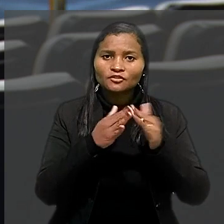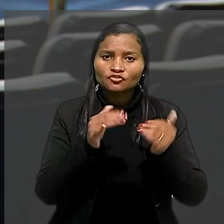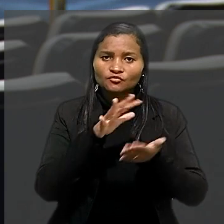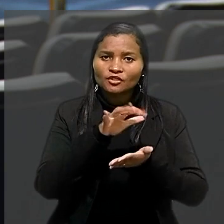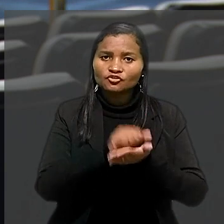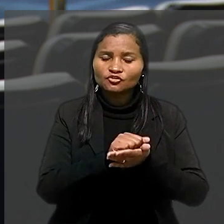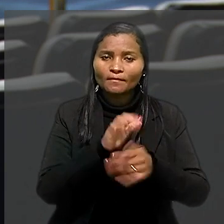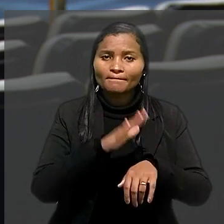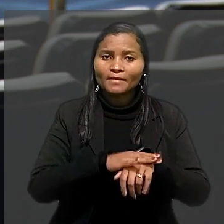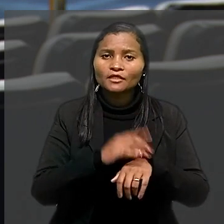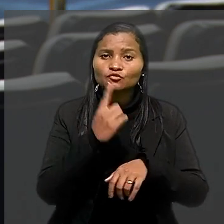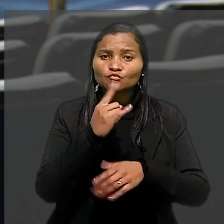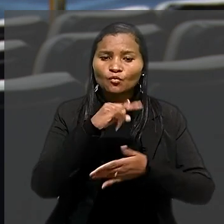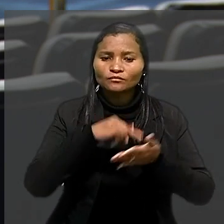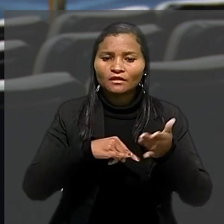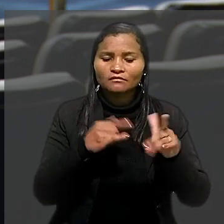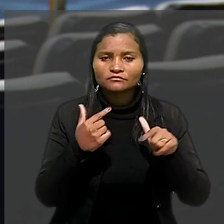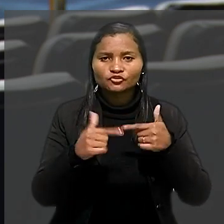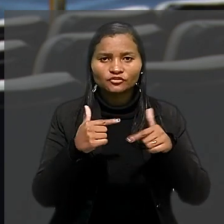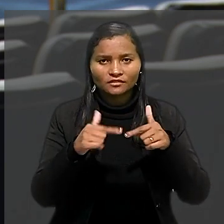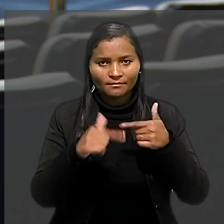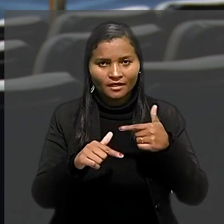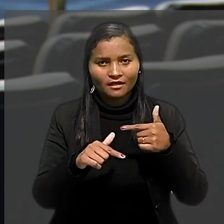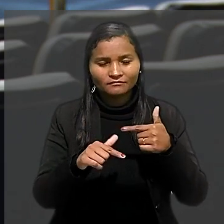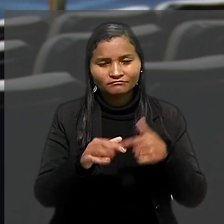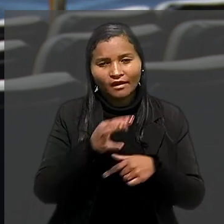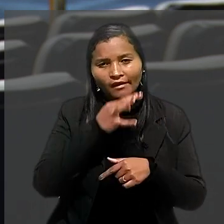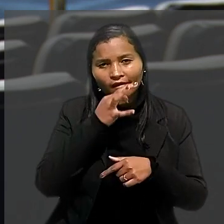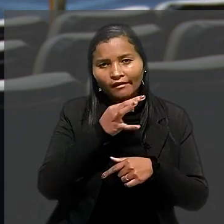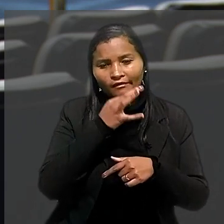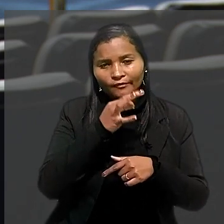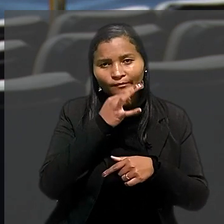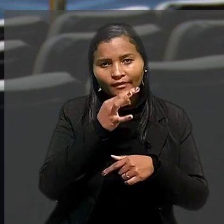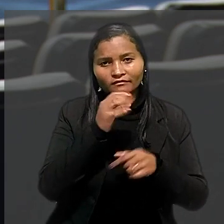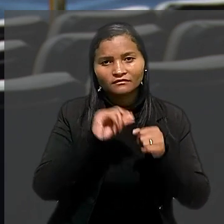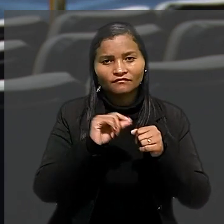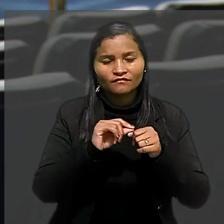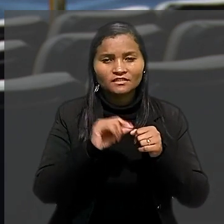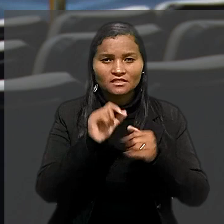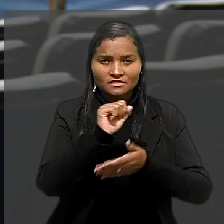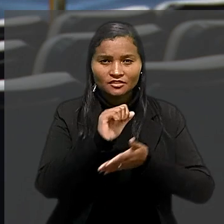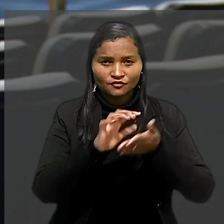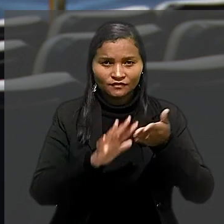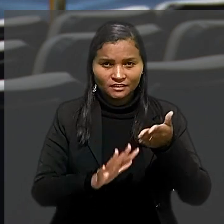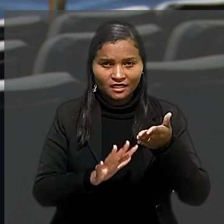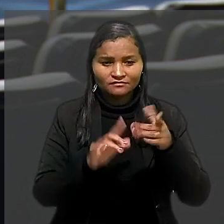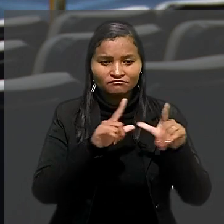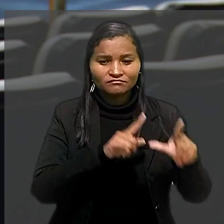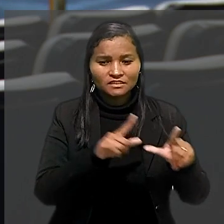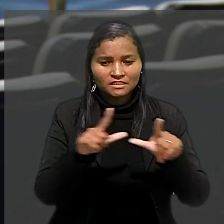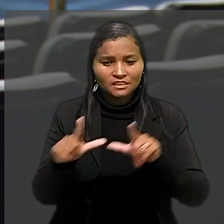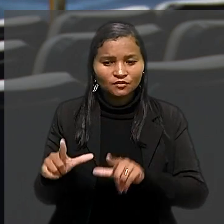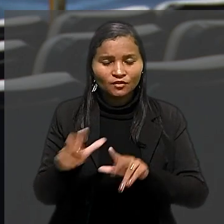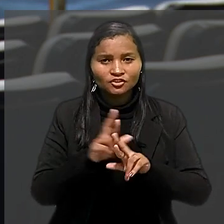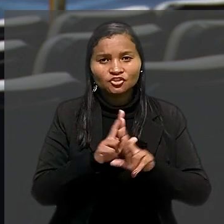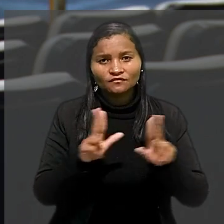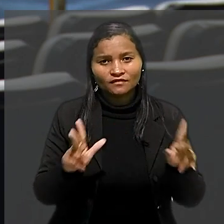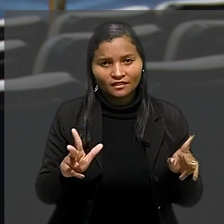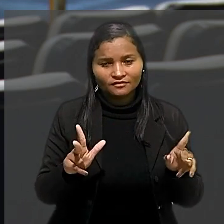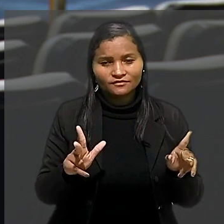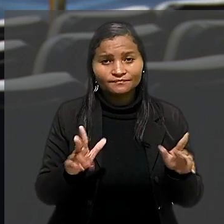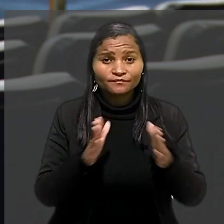justiça pedindo o registro de mais um contrato de trabalho, com o argumento de que desempenhava atividades em